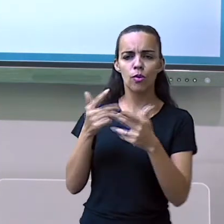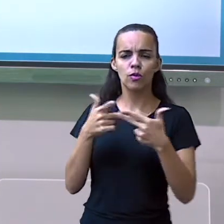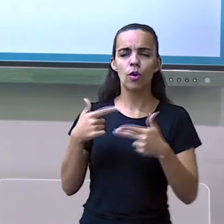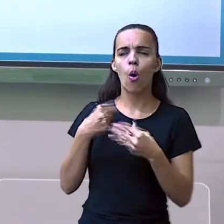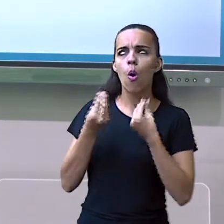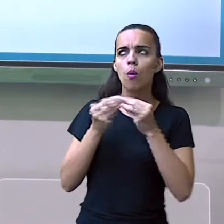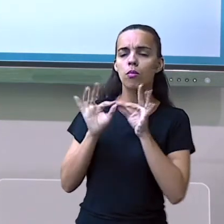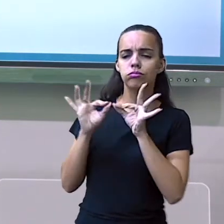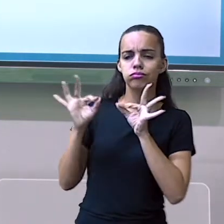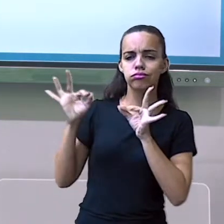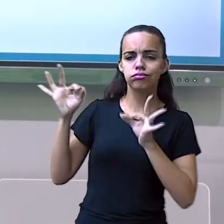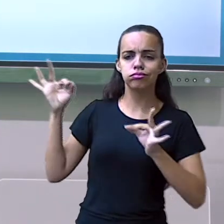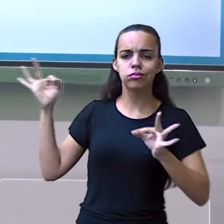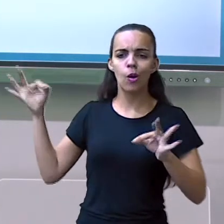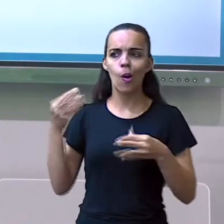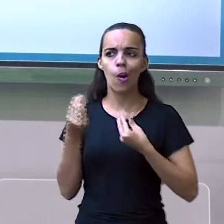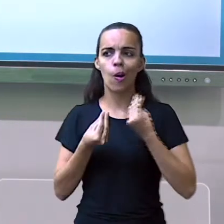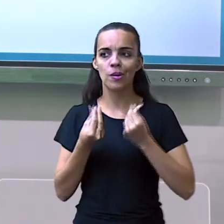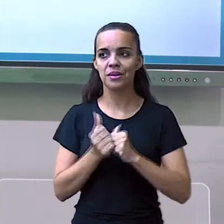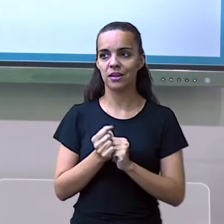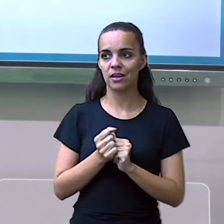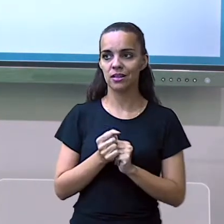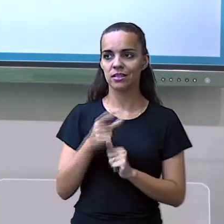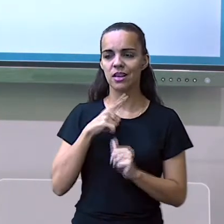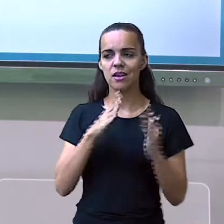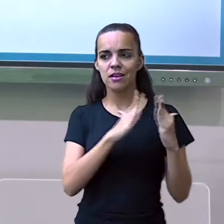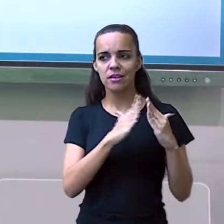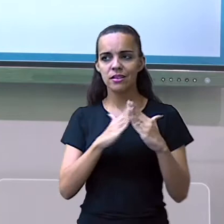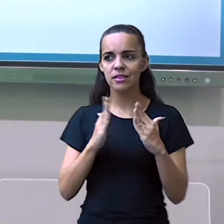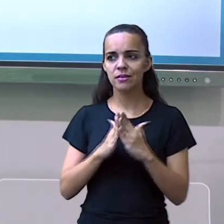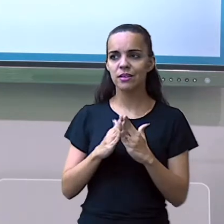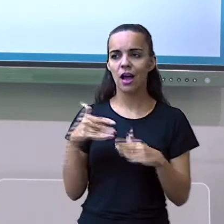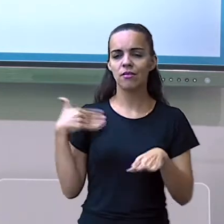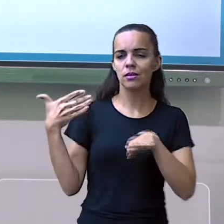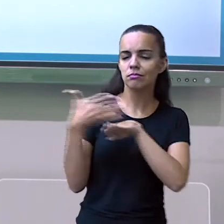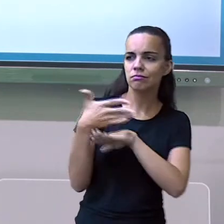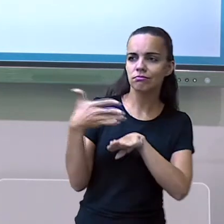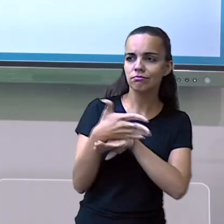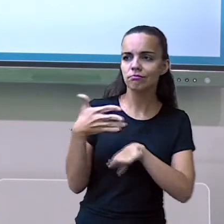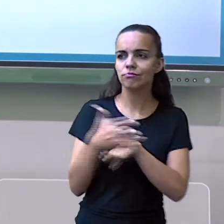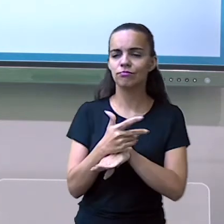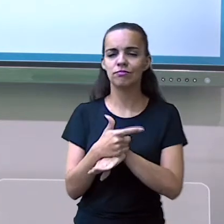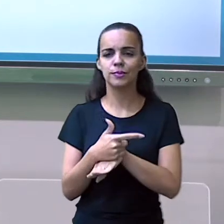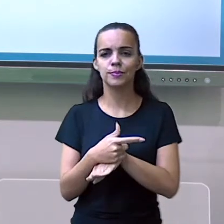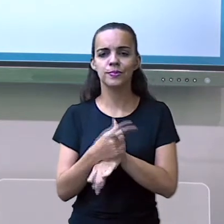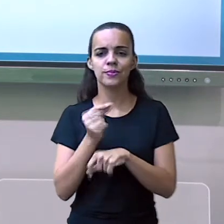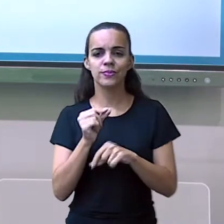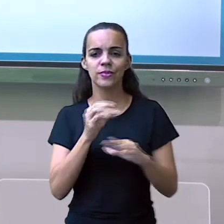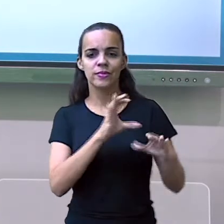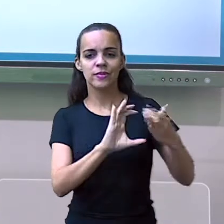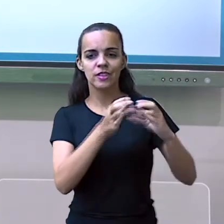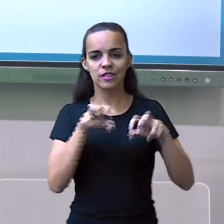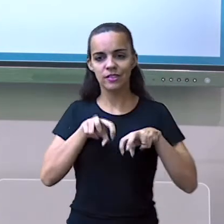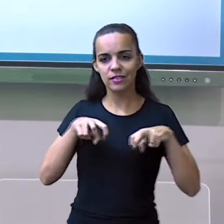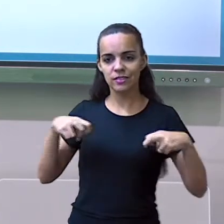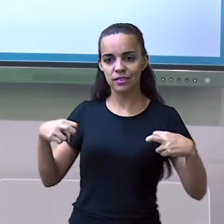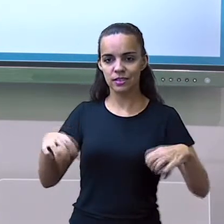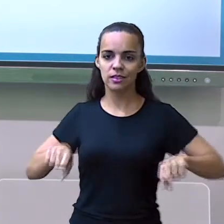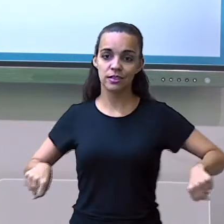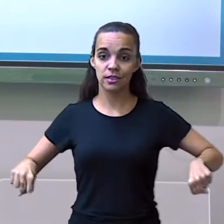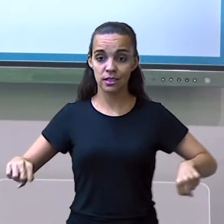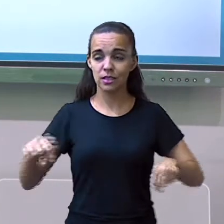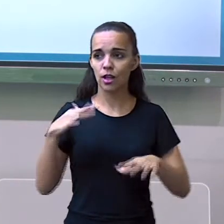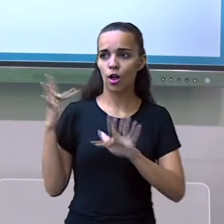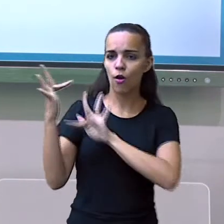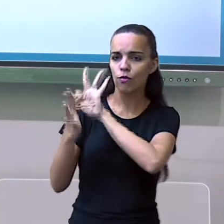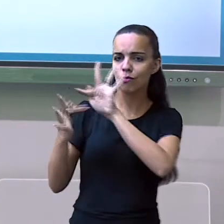distante. Na escola e em casa, participava das cantigas folclóricas